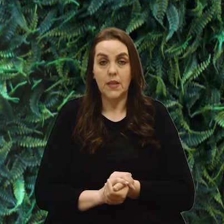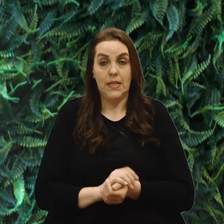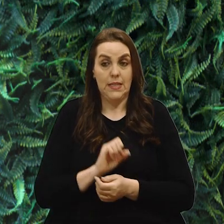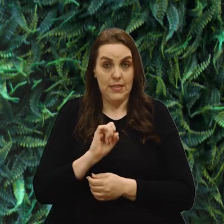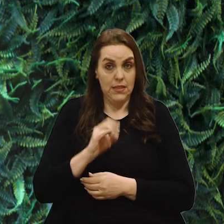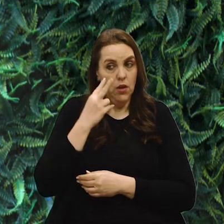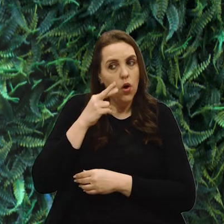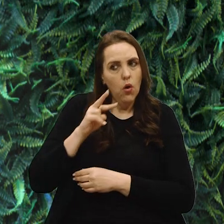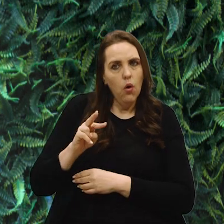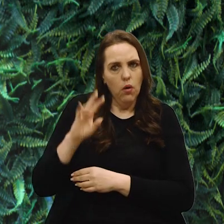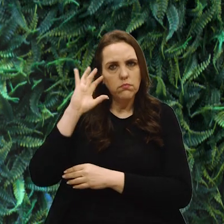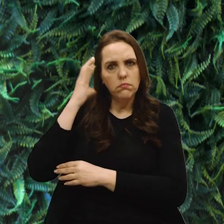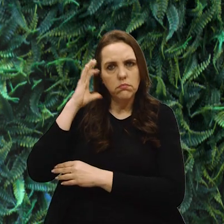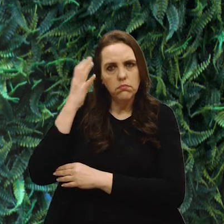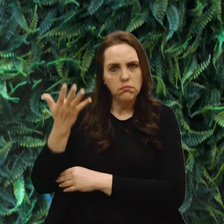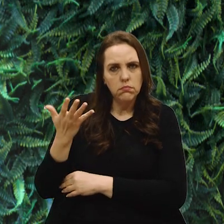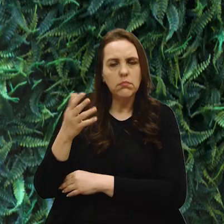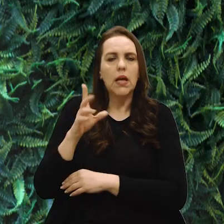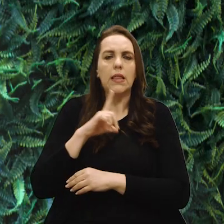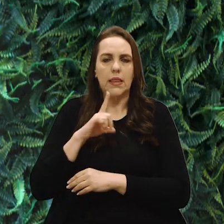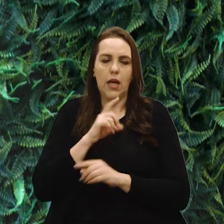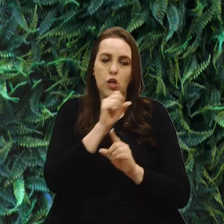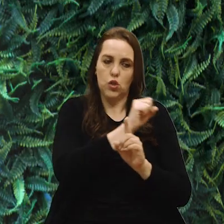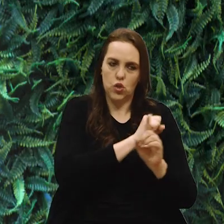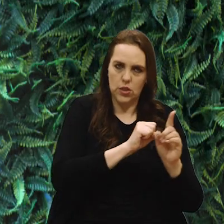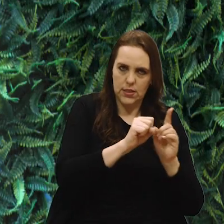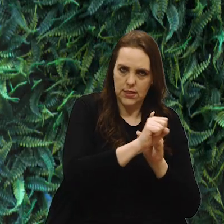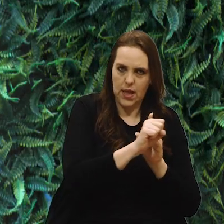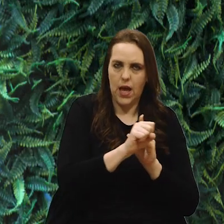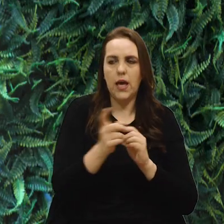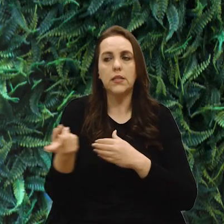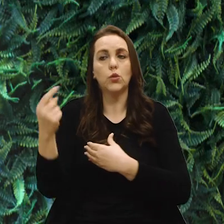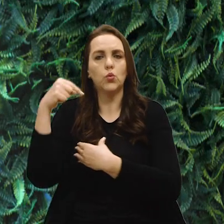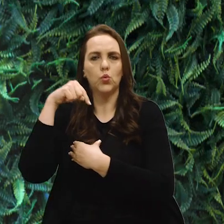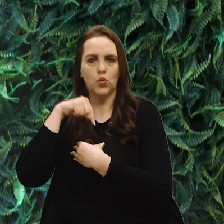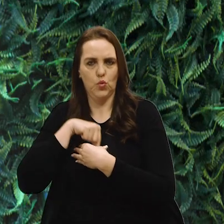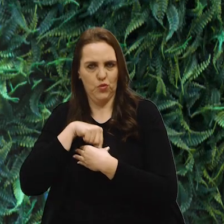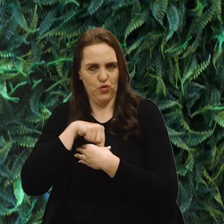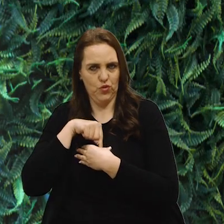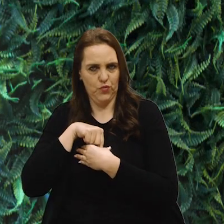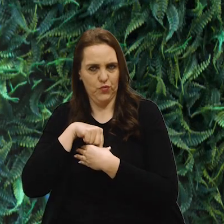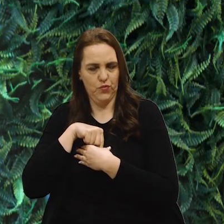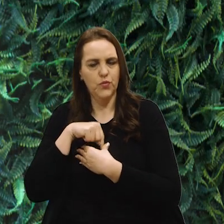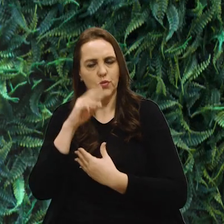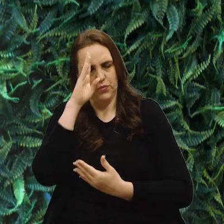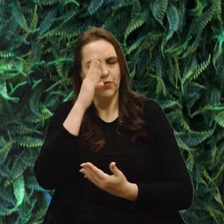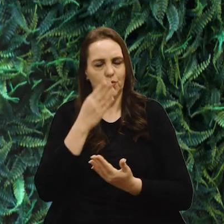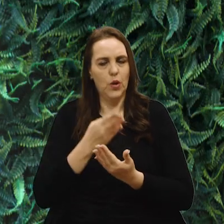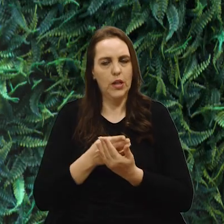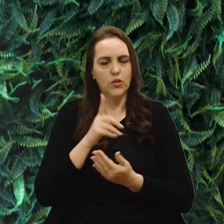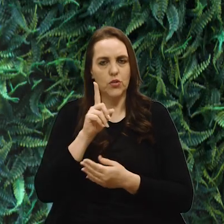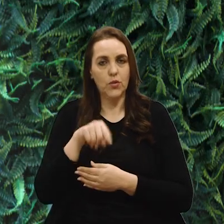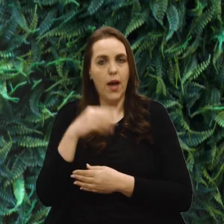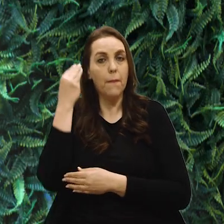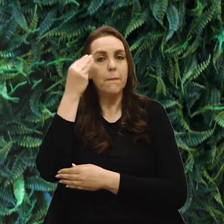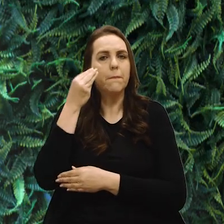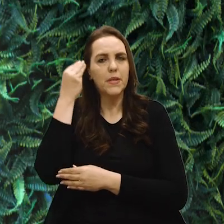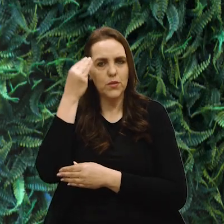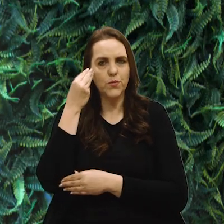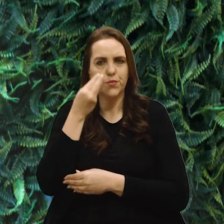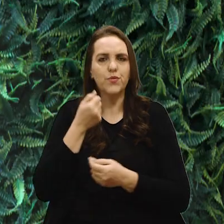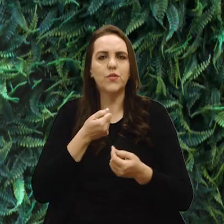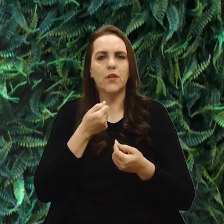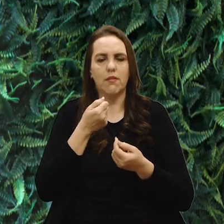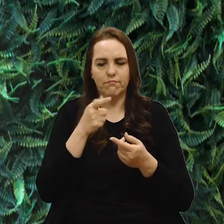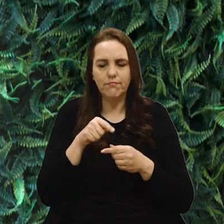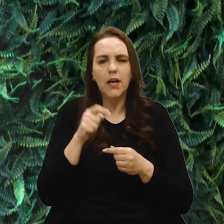esse fenômeno, então, a gente vai ter esses aspectos sociais e tem os aspectos subjetivos, e assim... Acho que esse é um ponto em que cabe a psicologia,